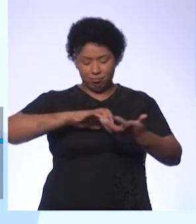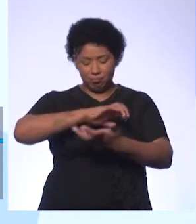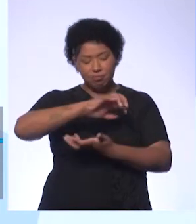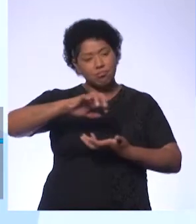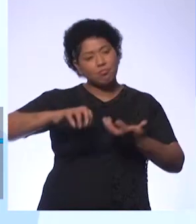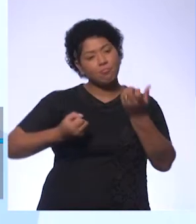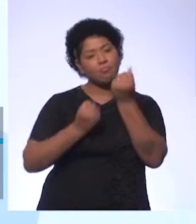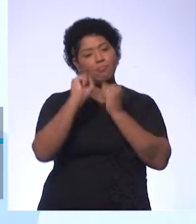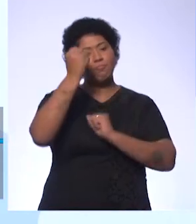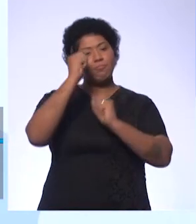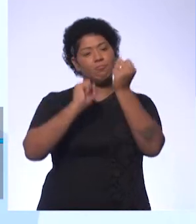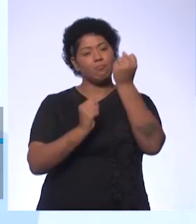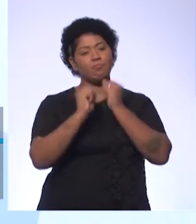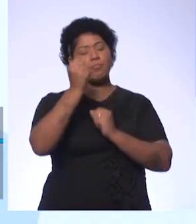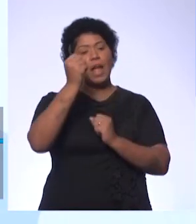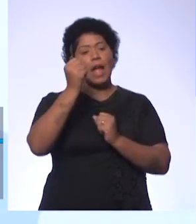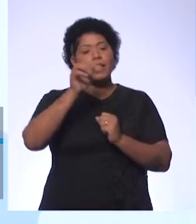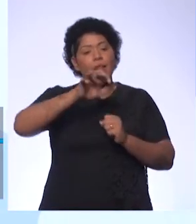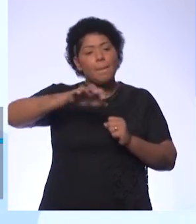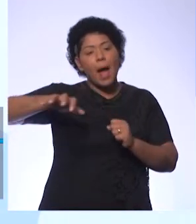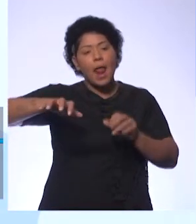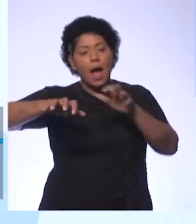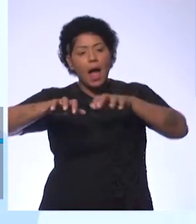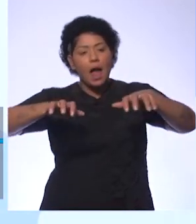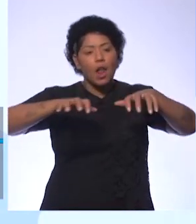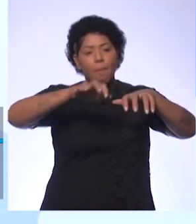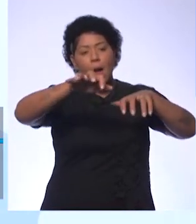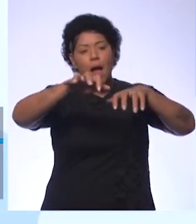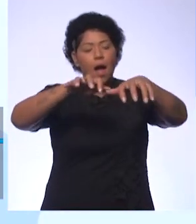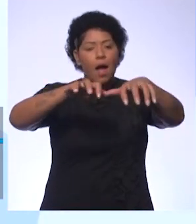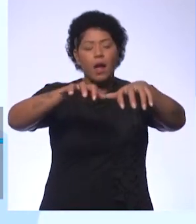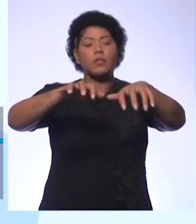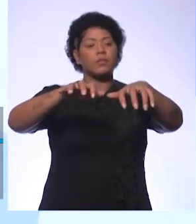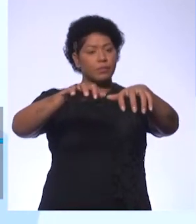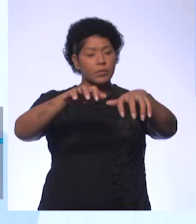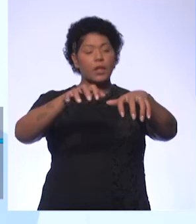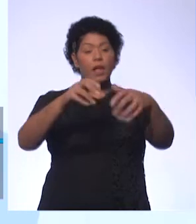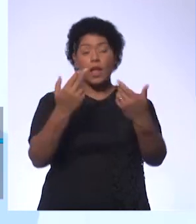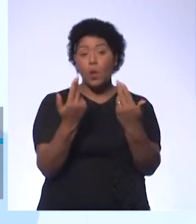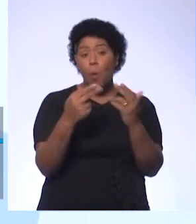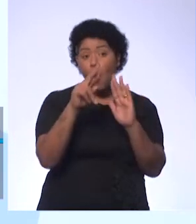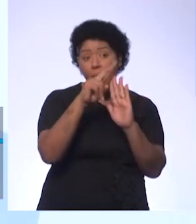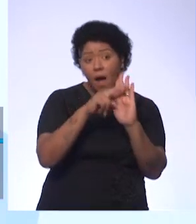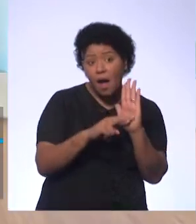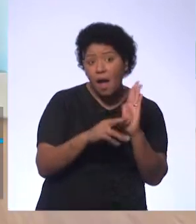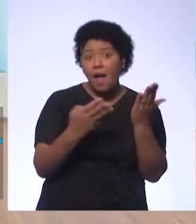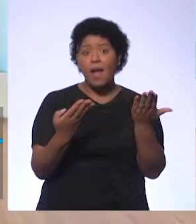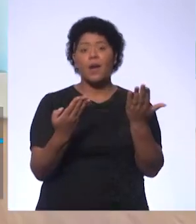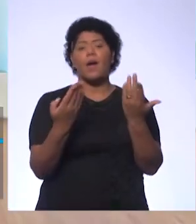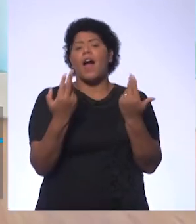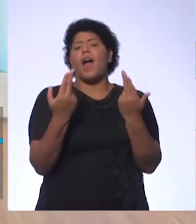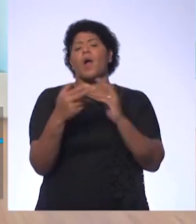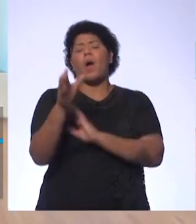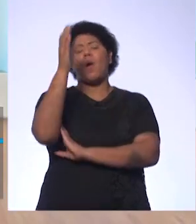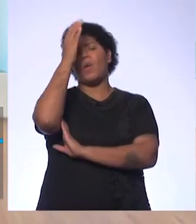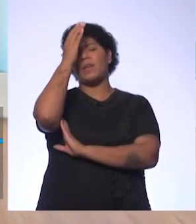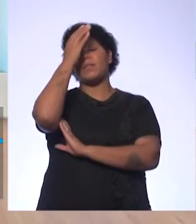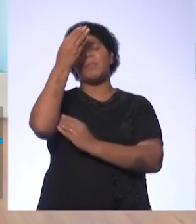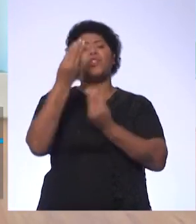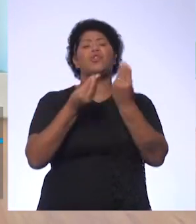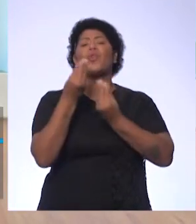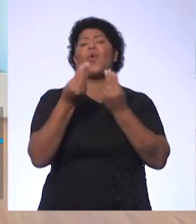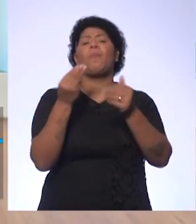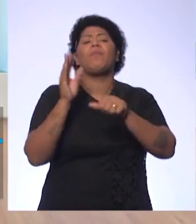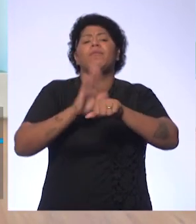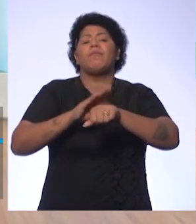separado tanto dos instrumentos do trabalho, os recursos para esse trabalho, quanto do conhecimento de como fazer. Esse indivíduo ele